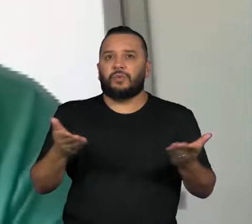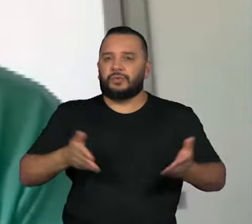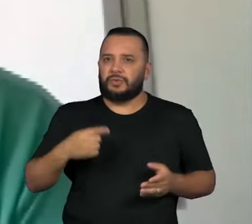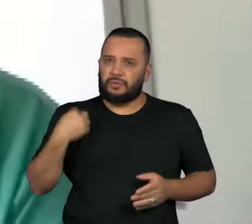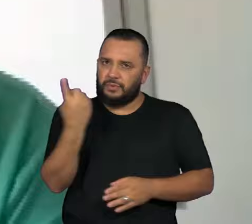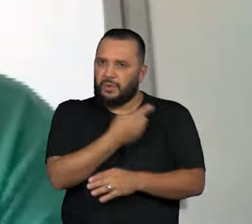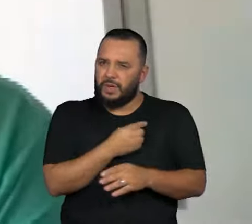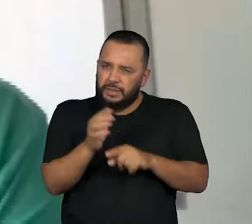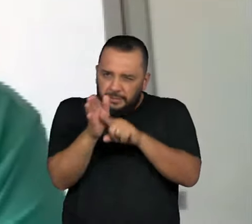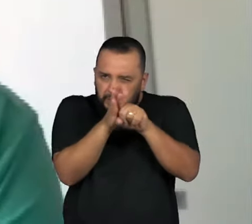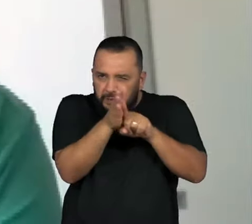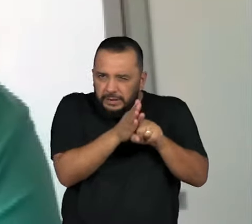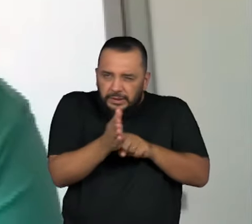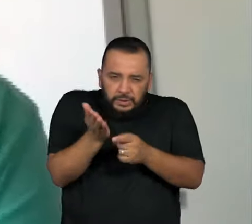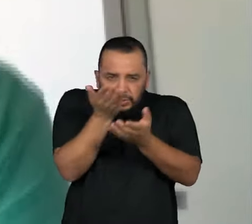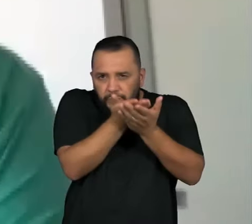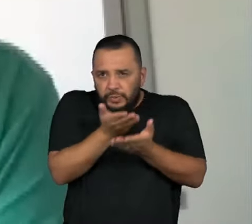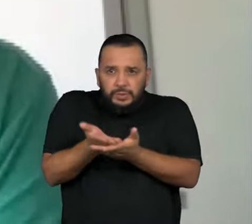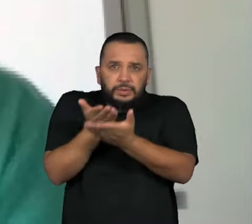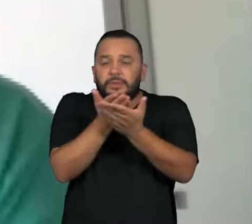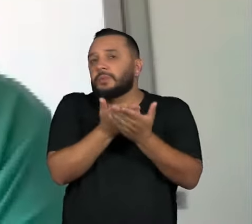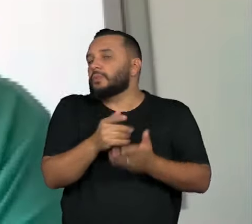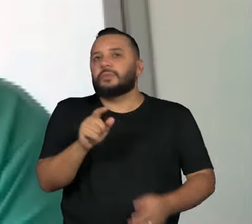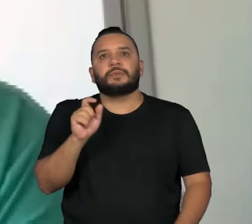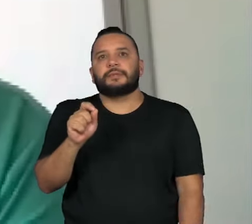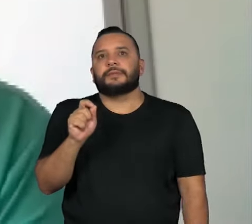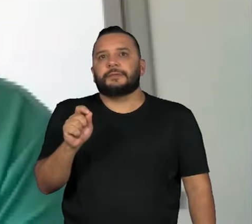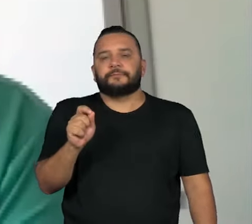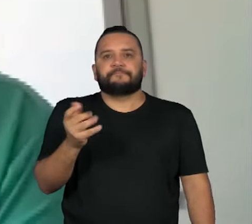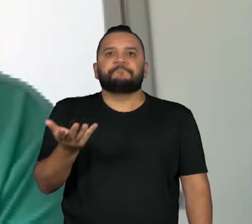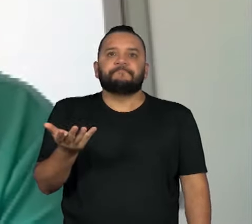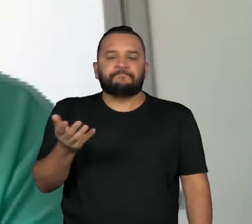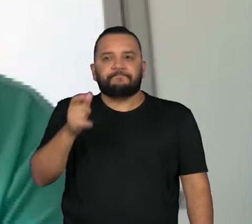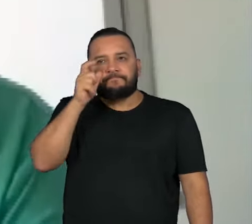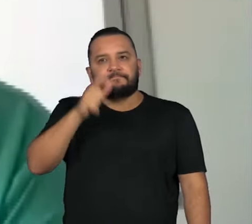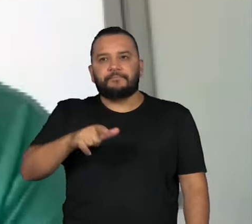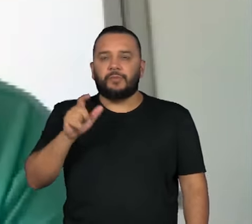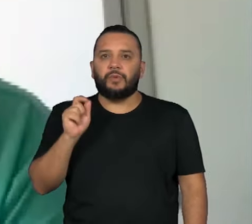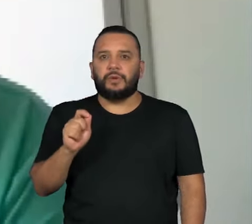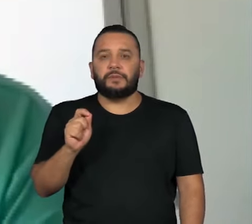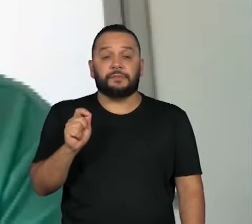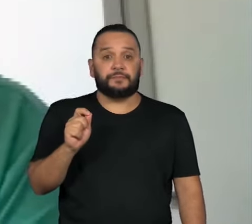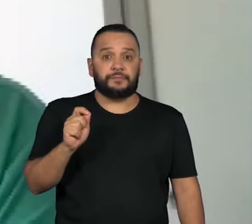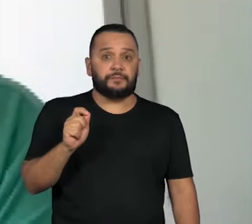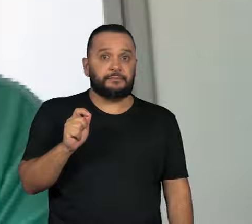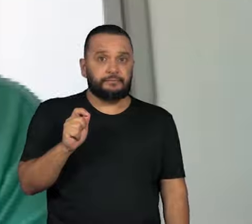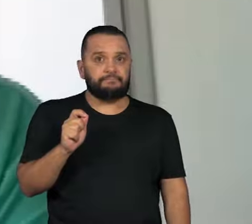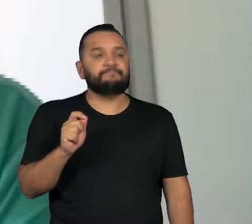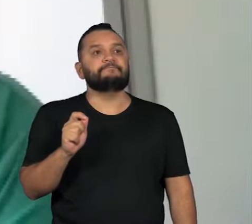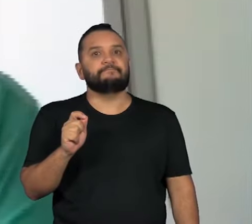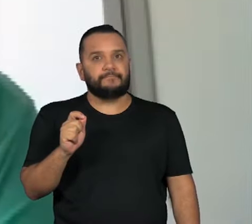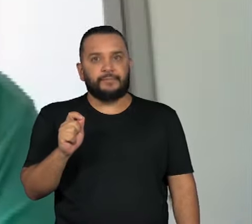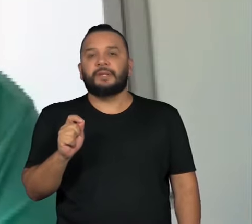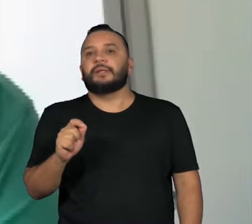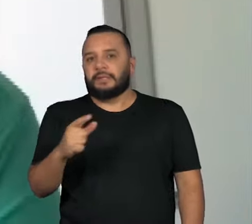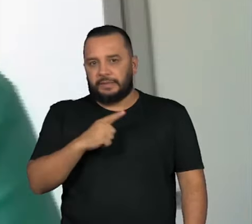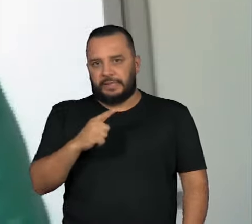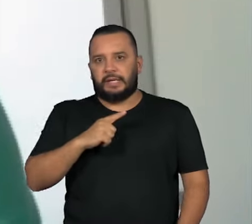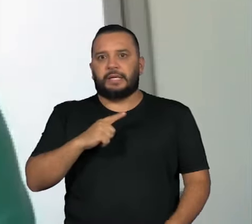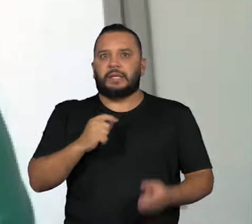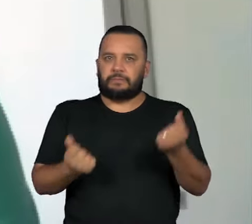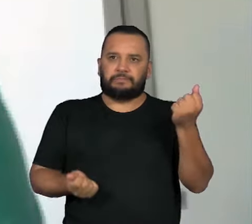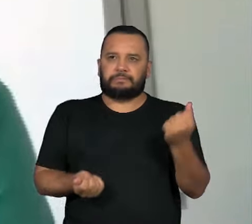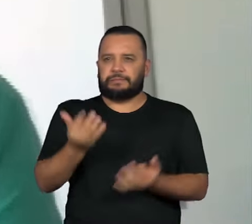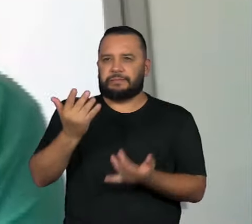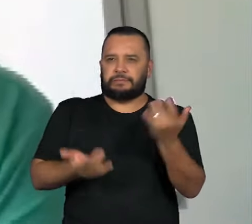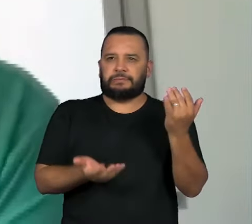que ainda é uma questão não respondida, é se sinais das queimadas, que não são